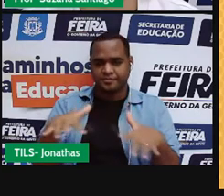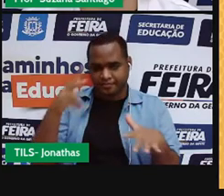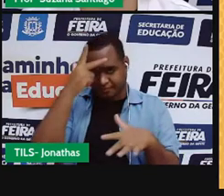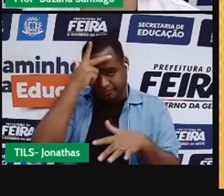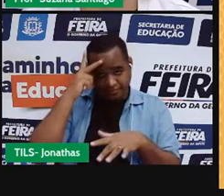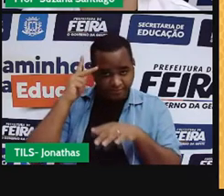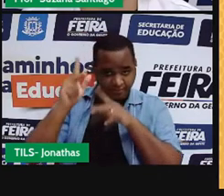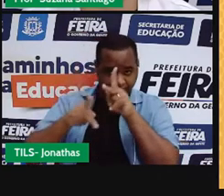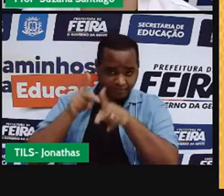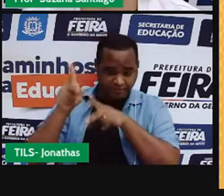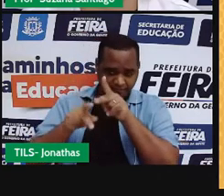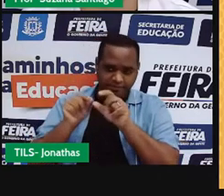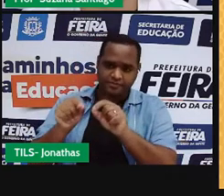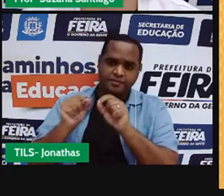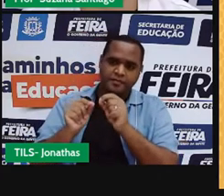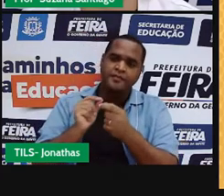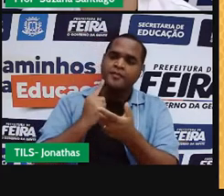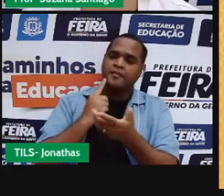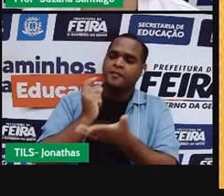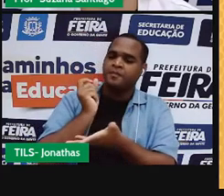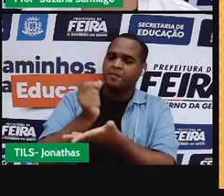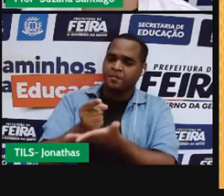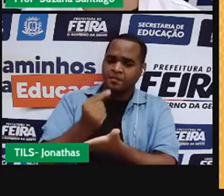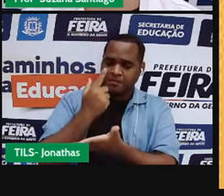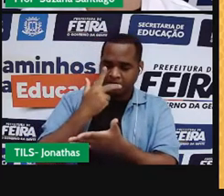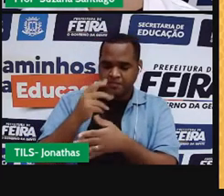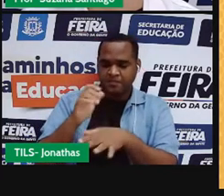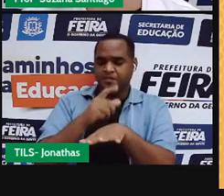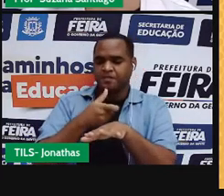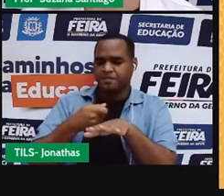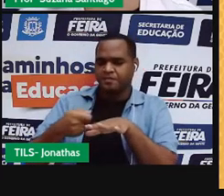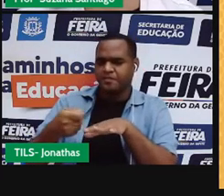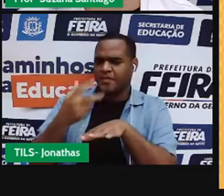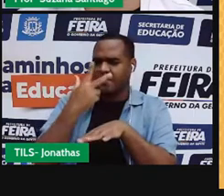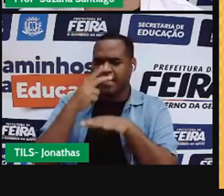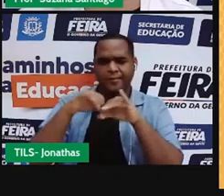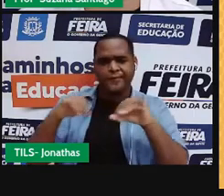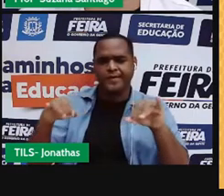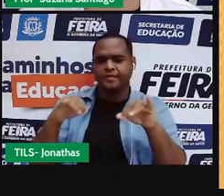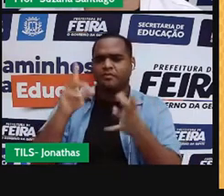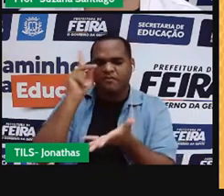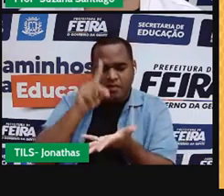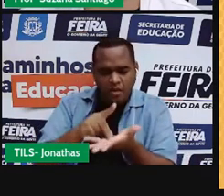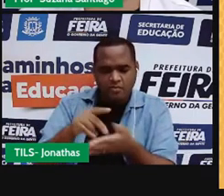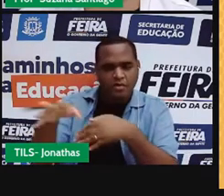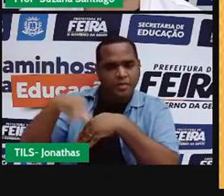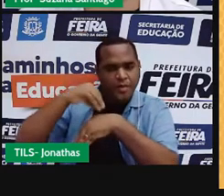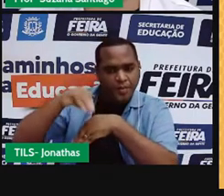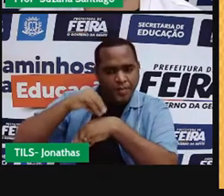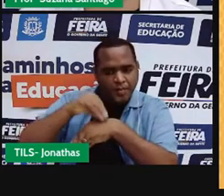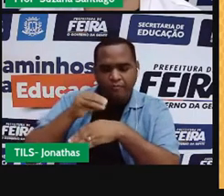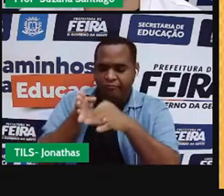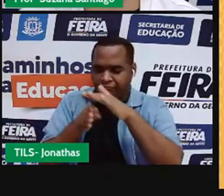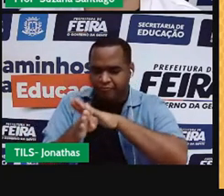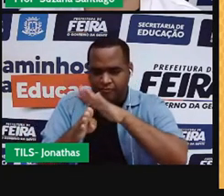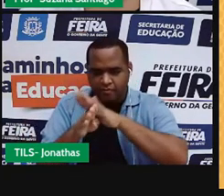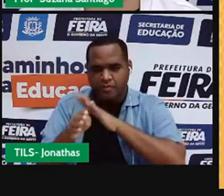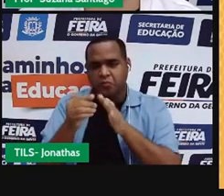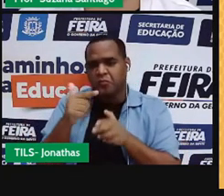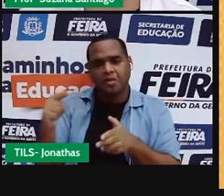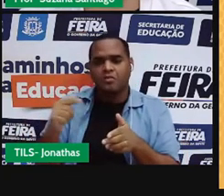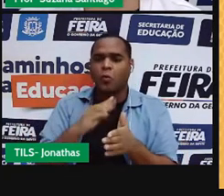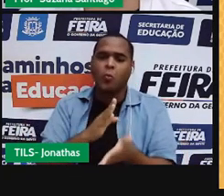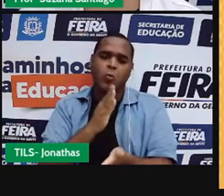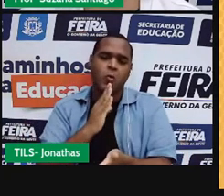Então, propagam informações que não são verdadeiras. As pessoas, por não ter tanto acesso à informação ou não ter tanto